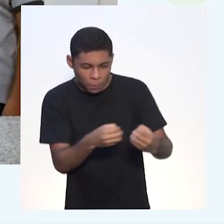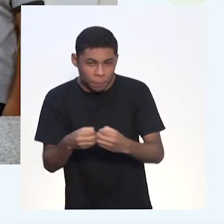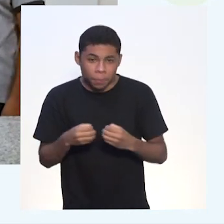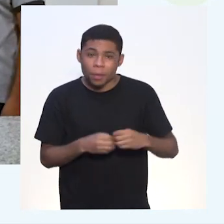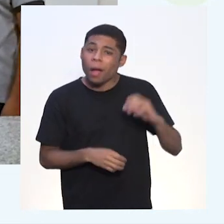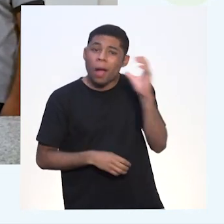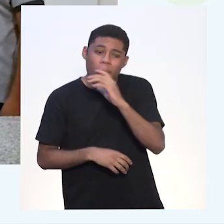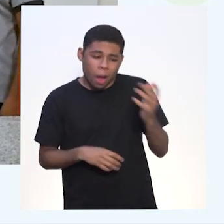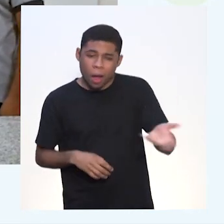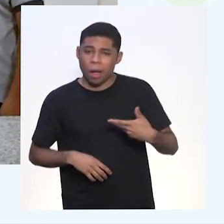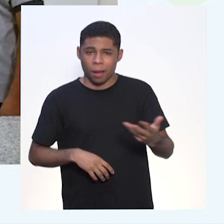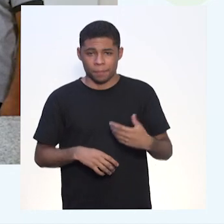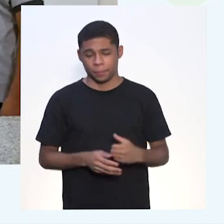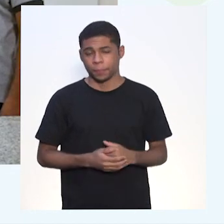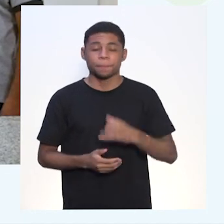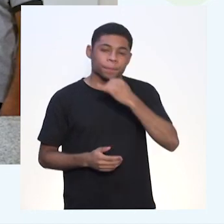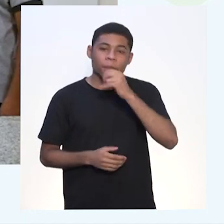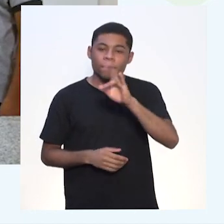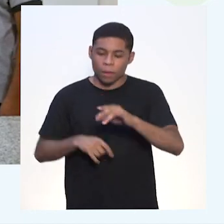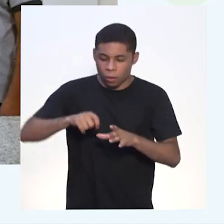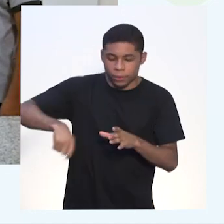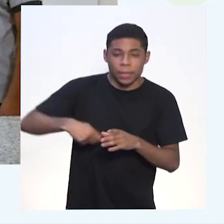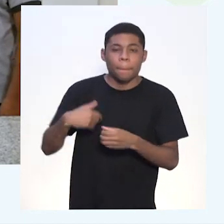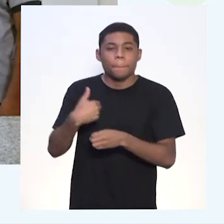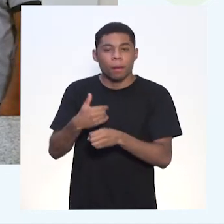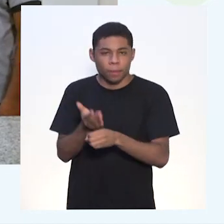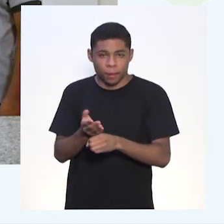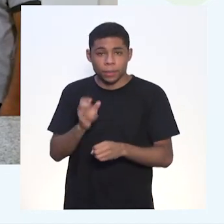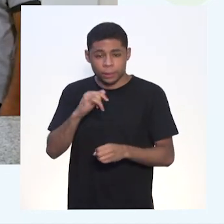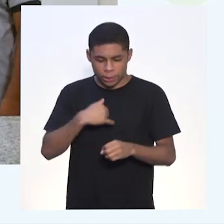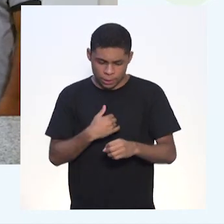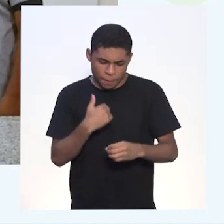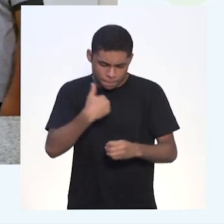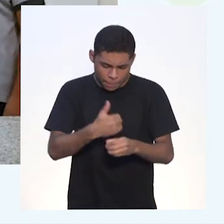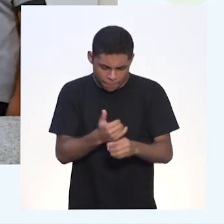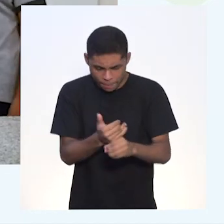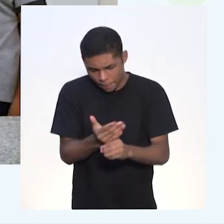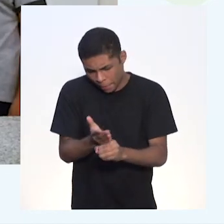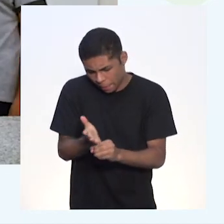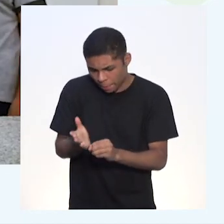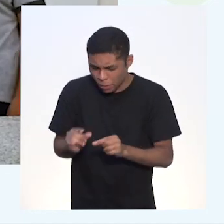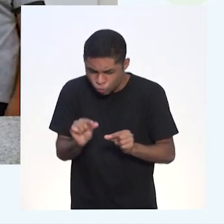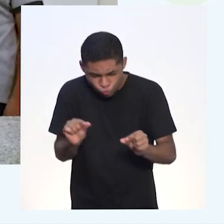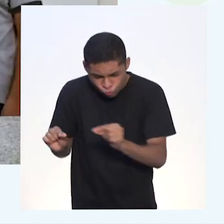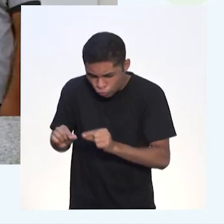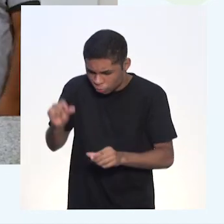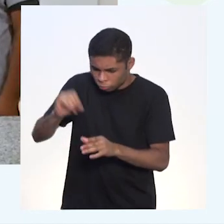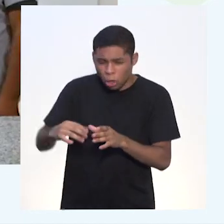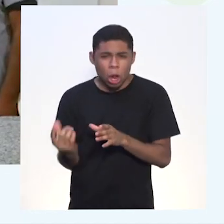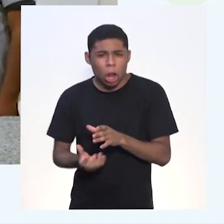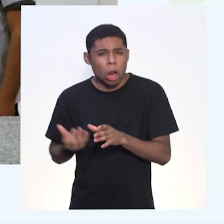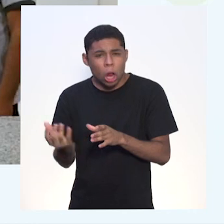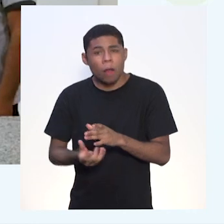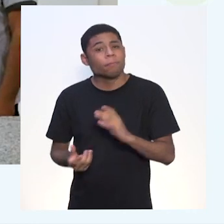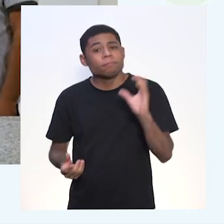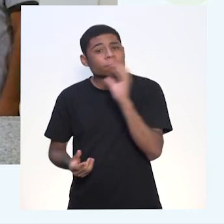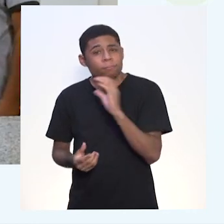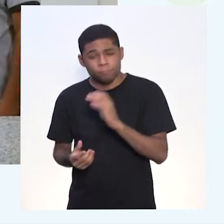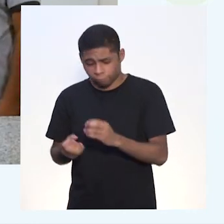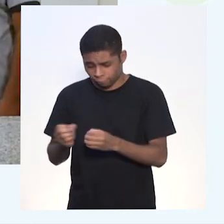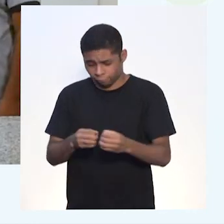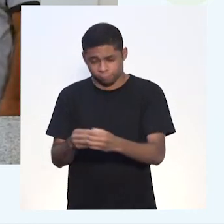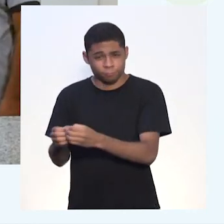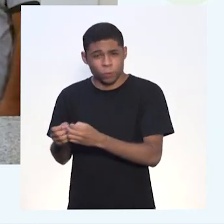acontece muito mais rápida. Por exemplo, você vai cozinhar batata. Se eu picar essa batata em pedaços menores, ela acaba tendo